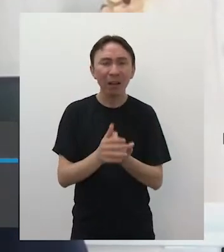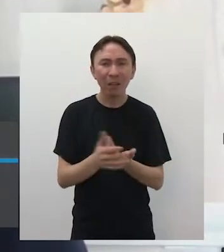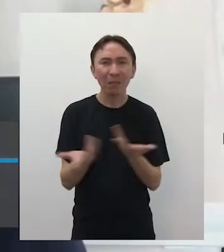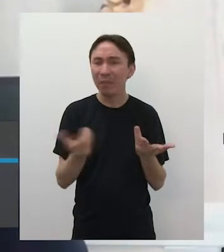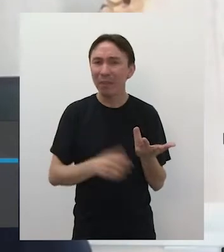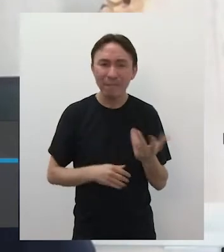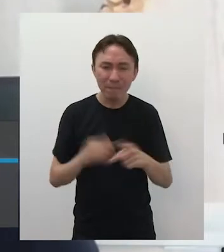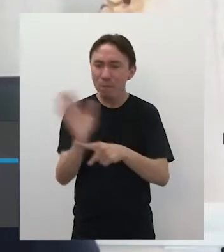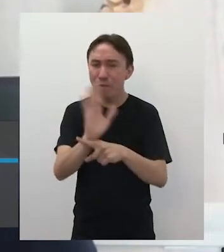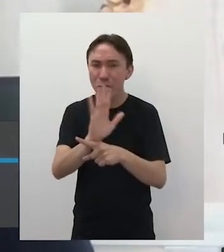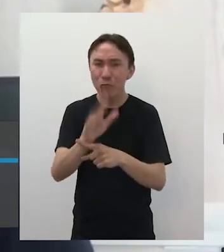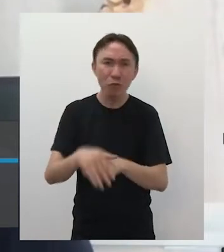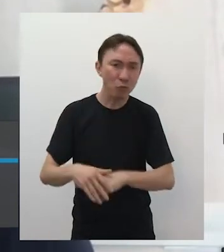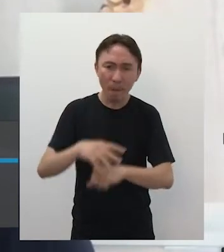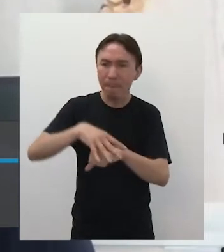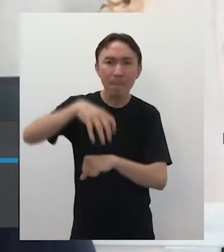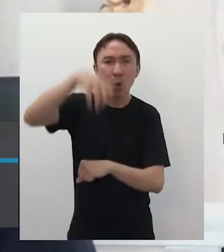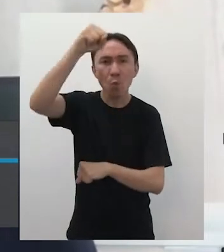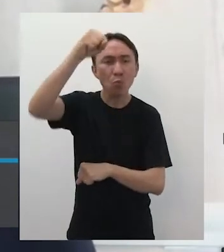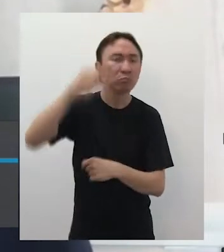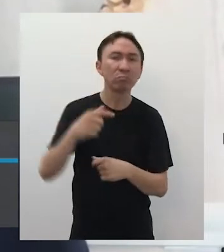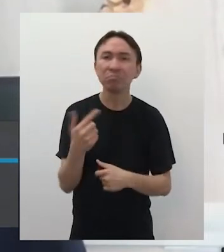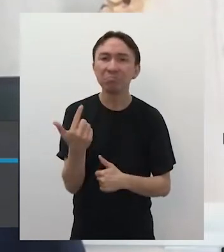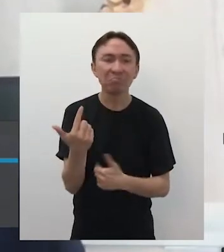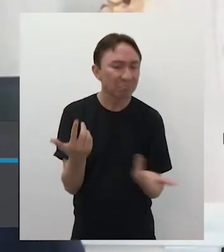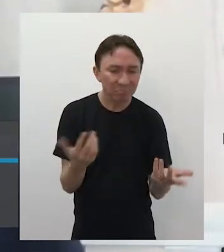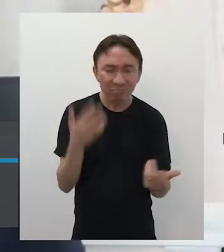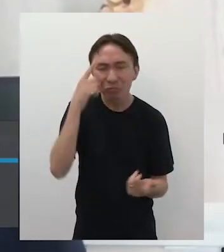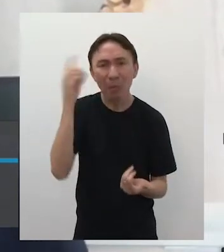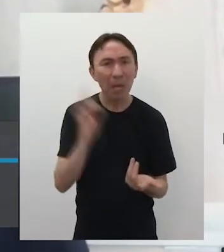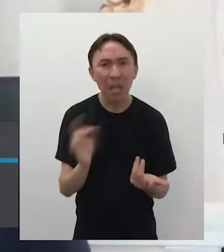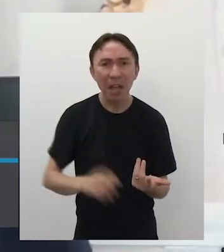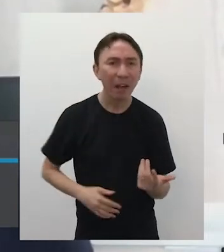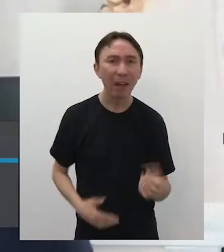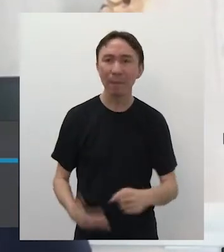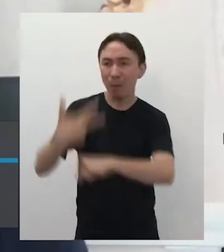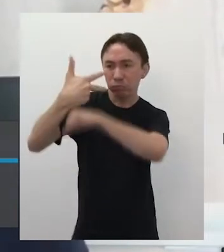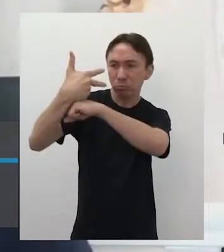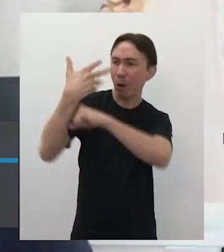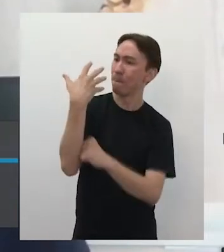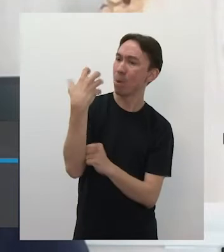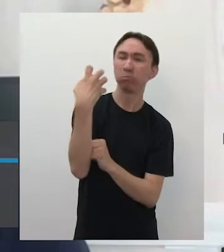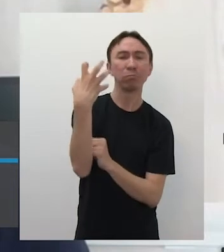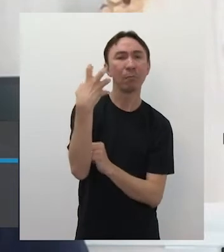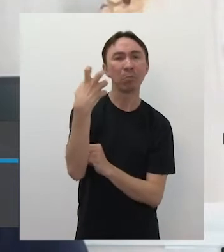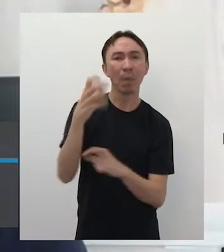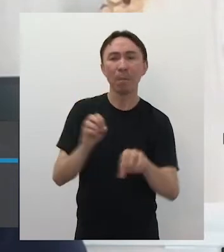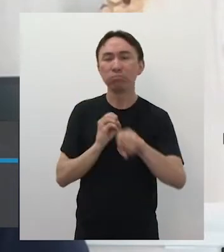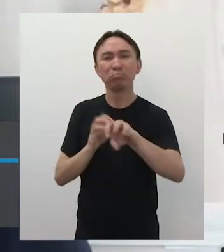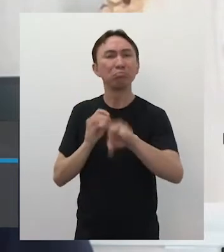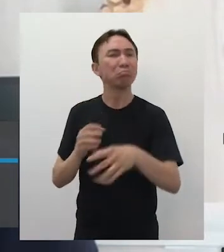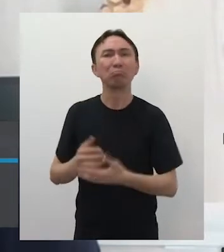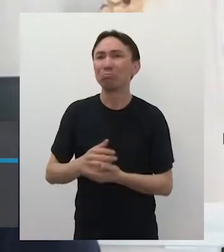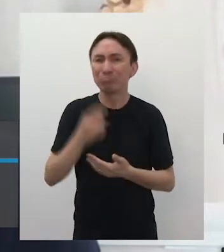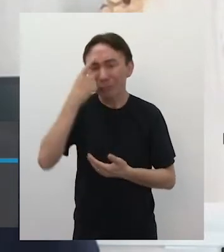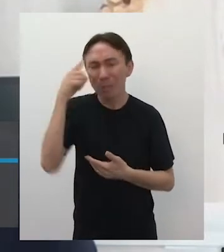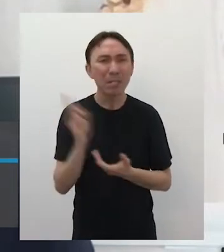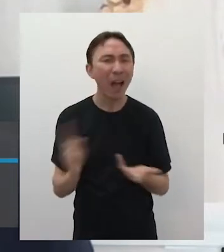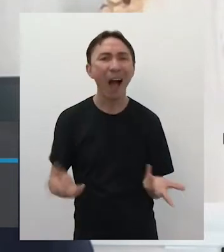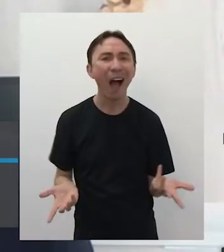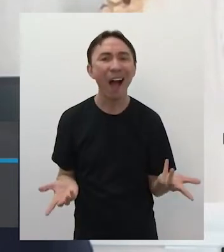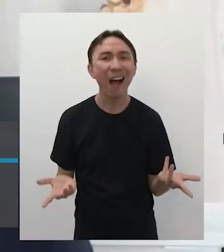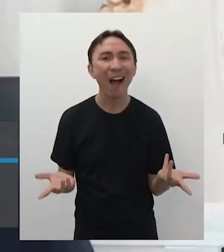alunos a esclarecer as dúvidas que eles me apresentavam. Então, eu sentia a necessidade de mudança. Mas como que eu ia